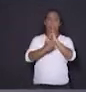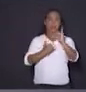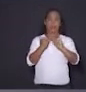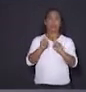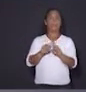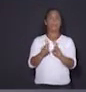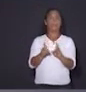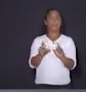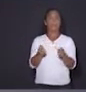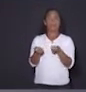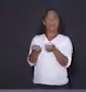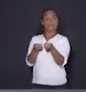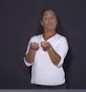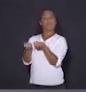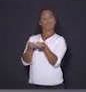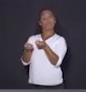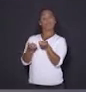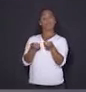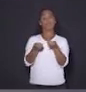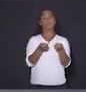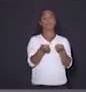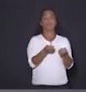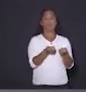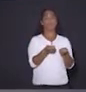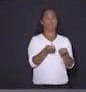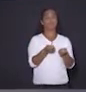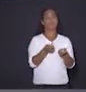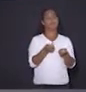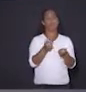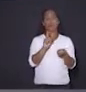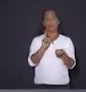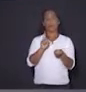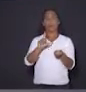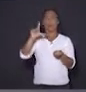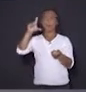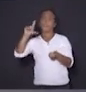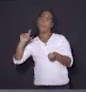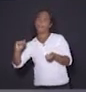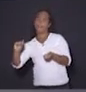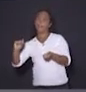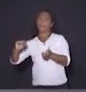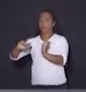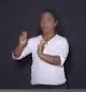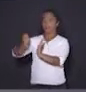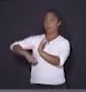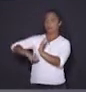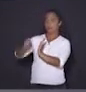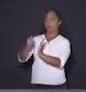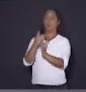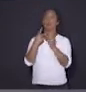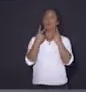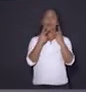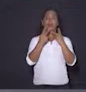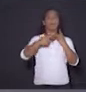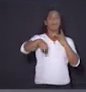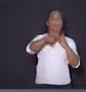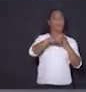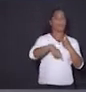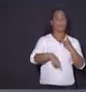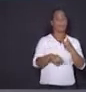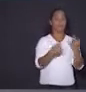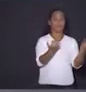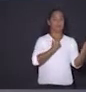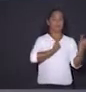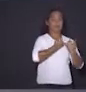dos meios de encontrar as pessoas a questão é menos sobre que tem licença para falar mas sim de quem é ouvido hoje